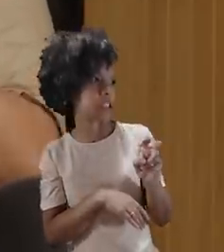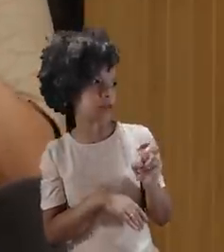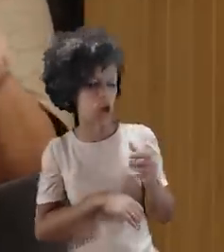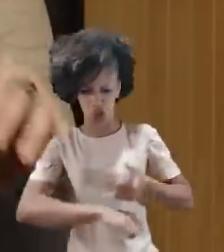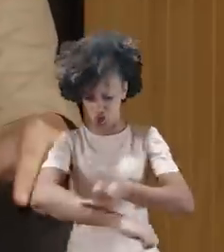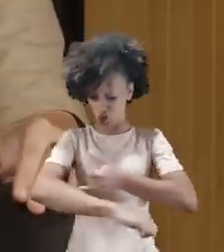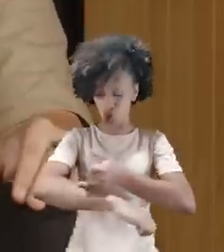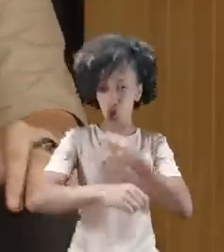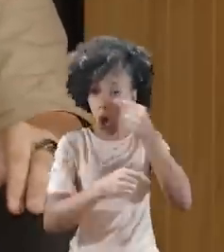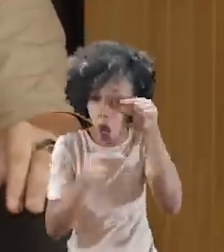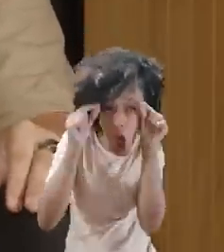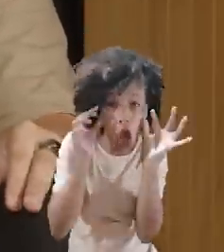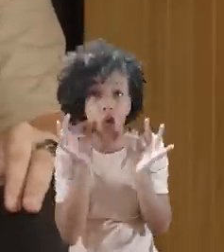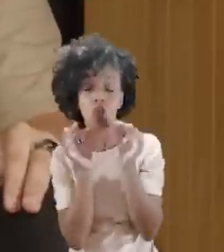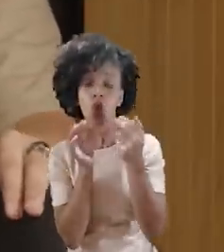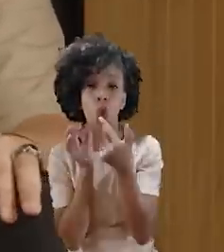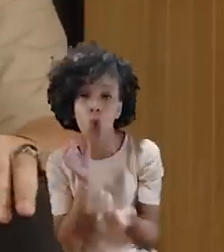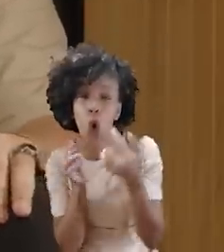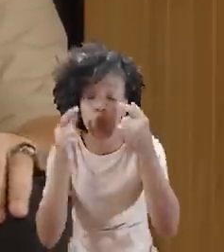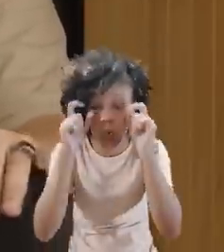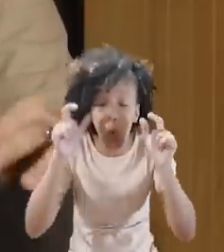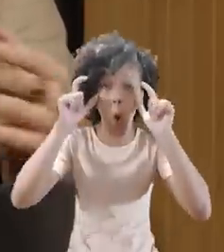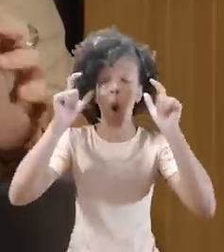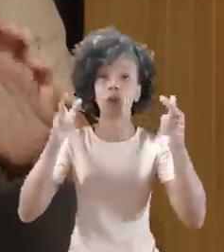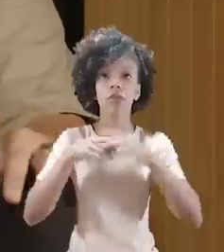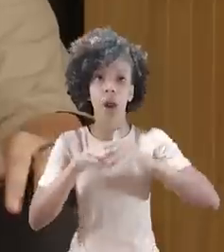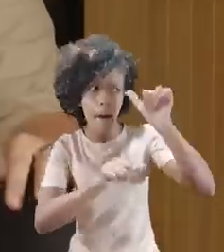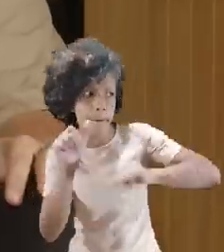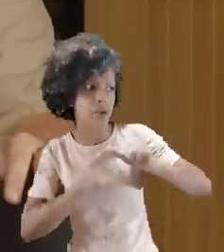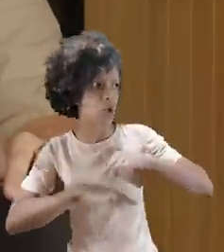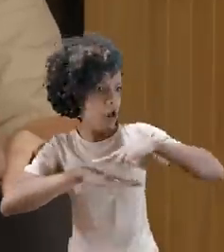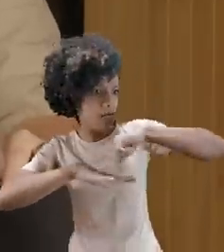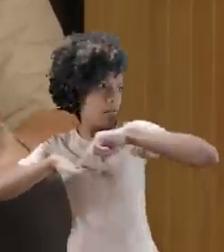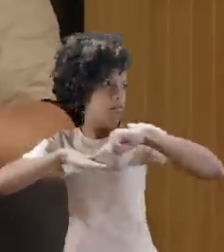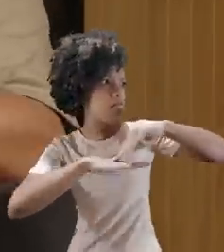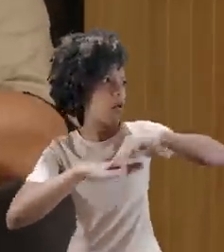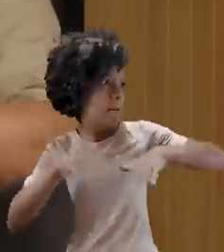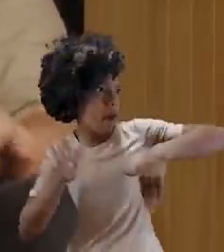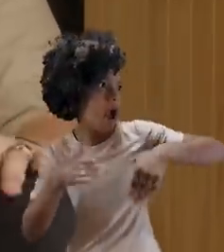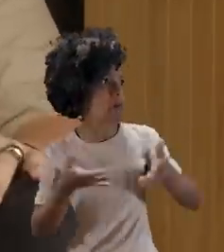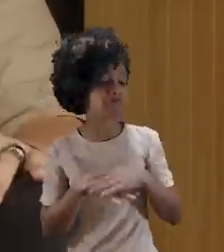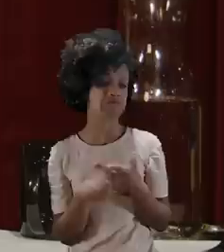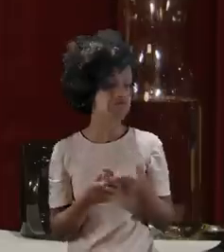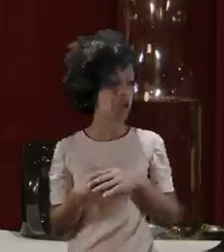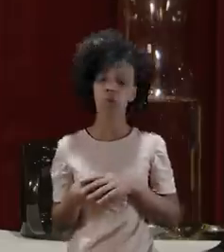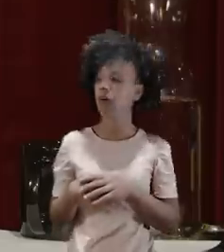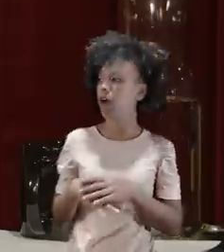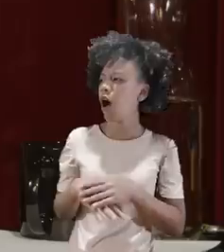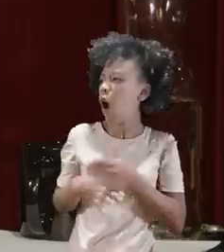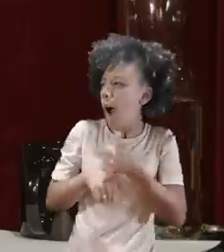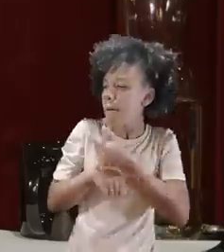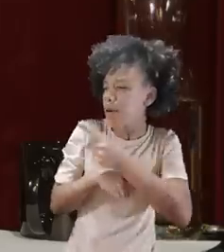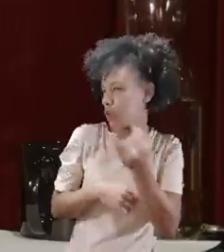meteu tatuagem botou lente mudou o corte tá tá surfando tá ligado Então vai bem nessa mina